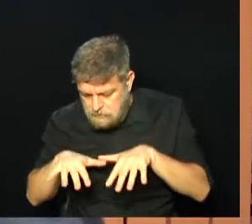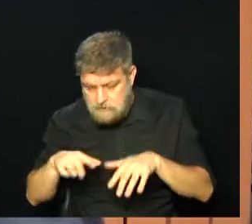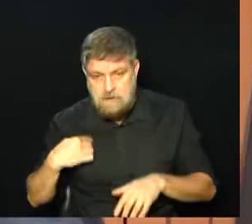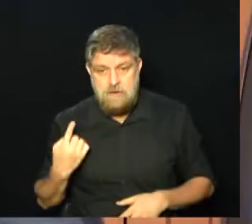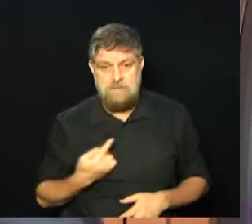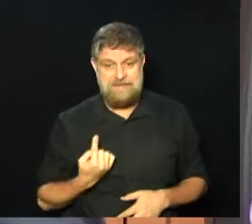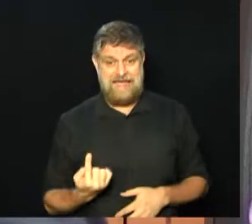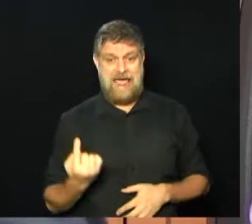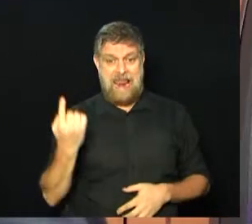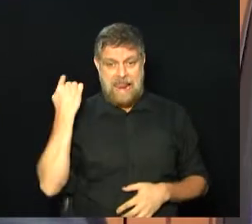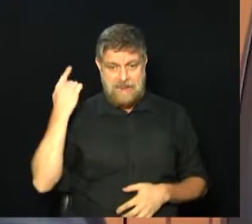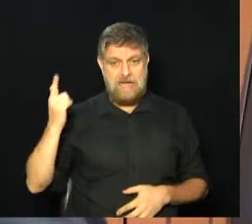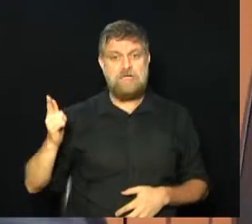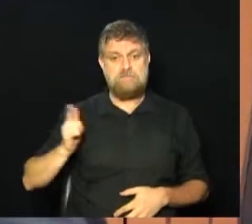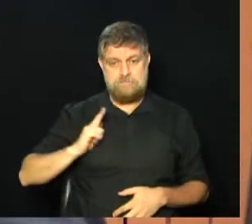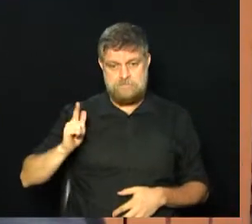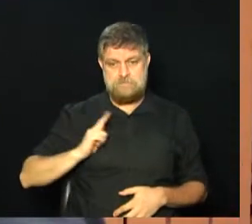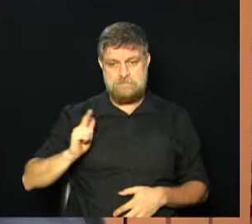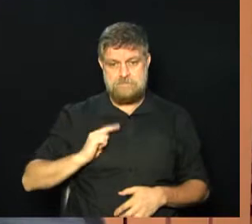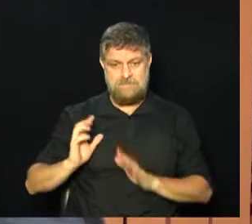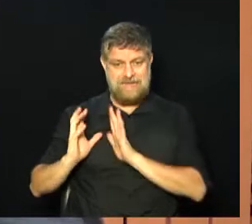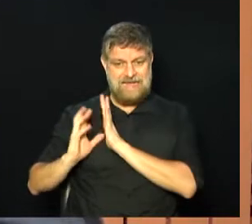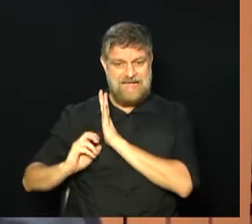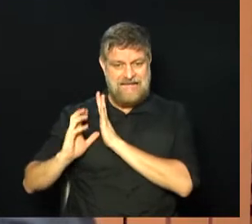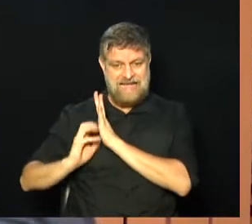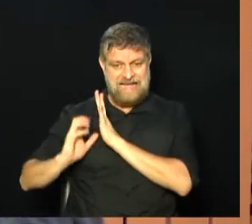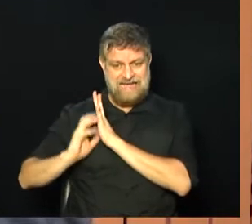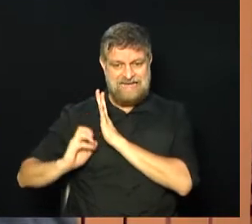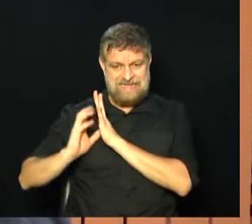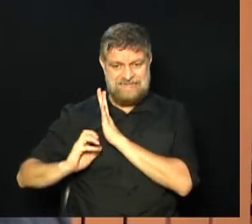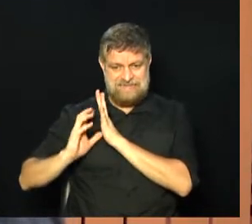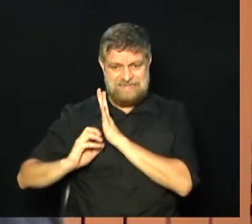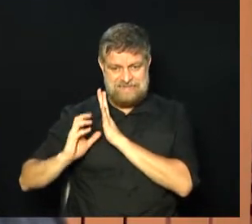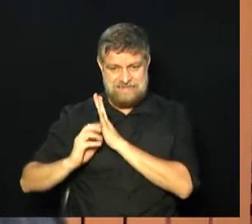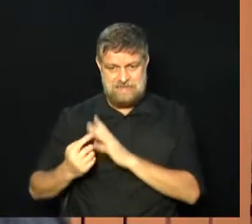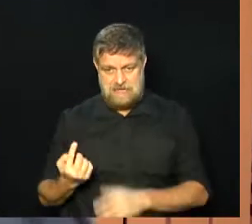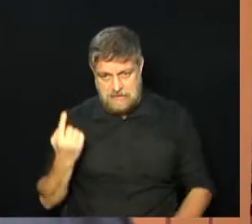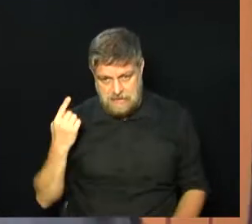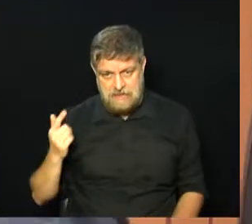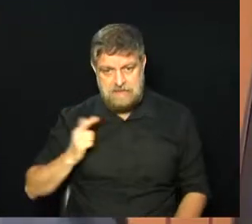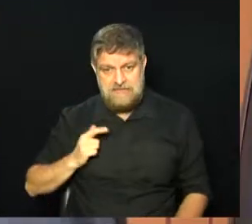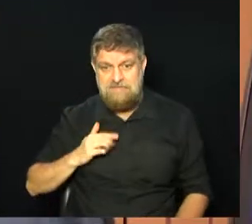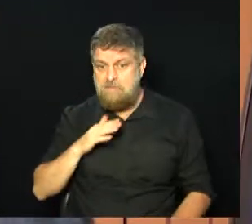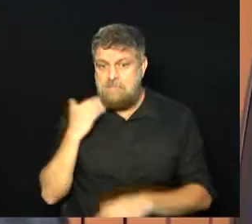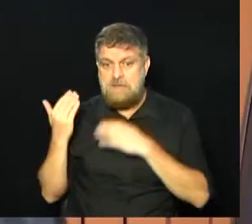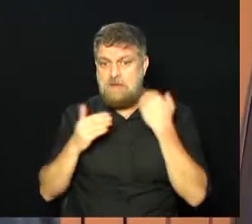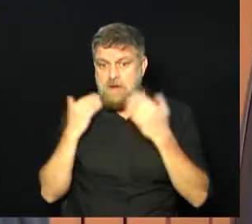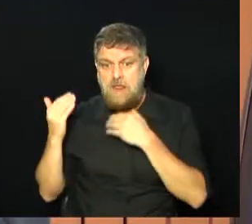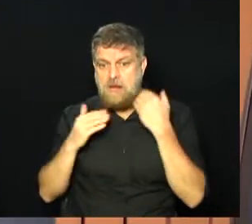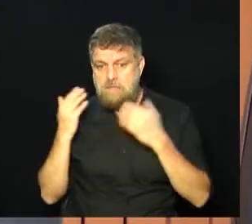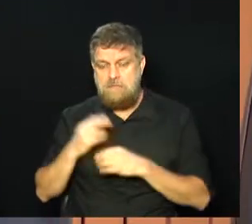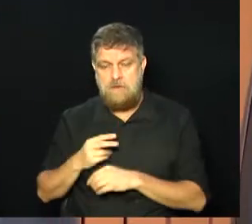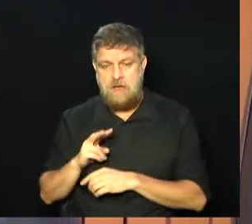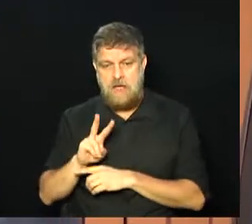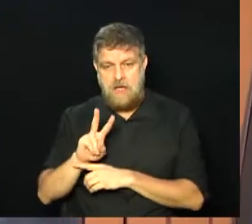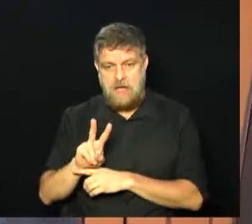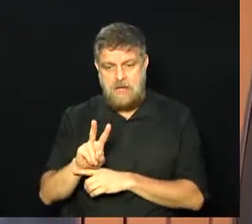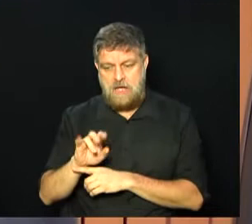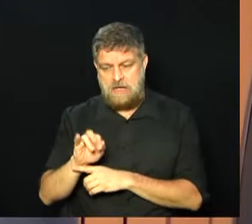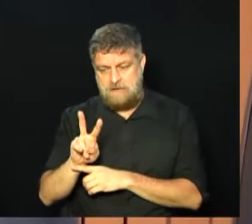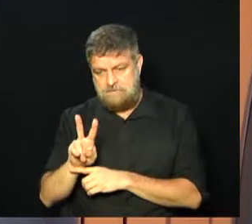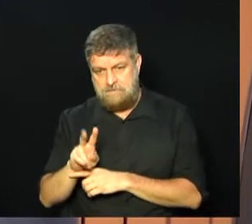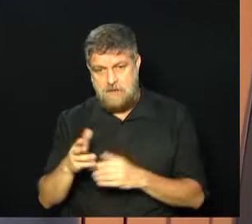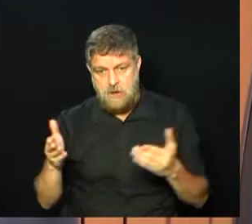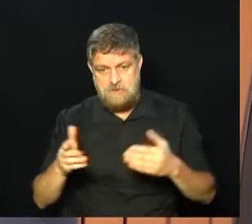lá atrás, a AIDS, né, a síndrome da imunodeficiência adquirida, né, o HIV. Hoje nós temos aí